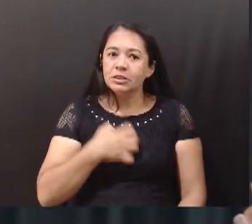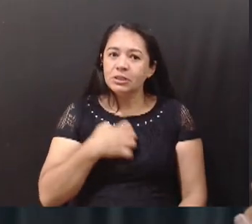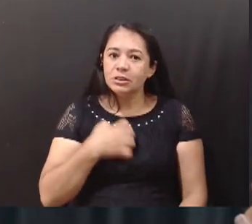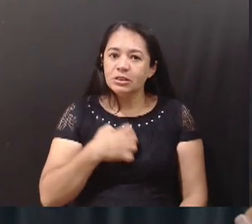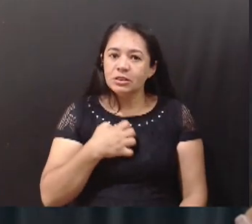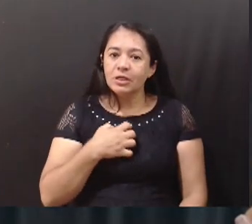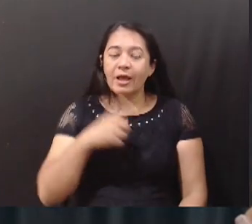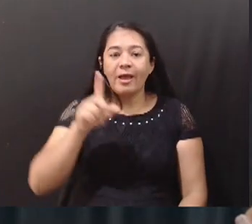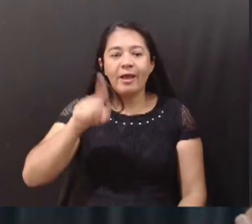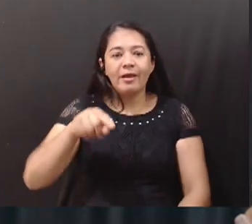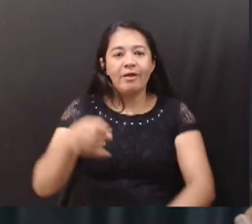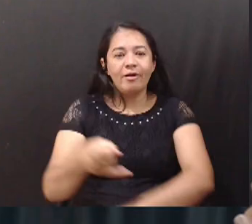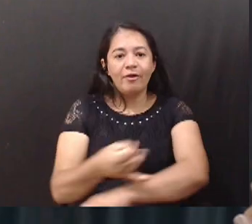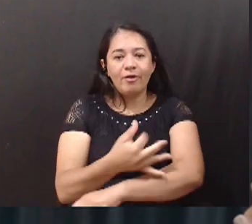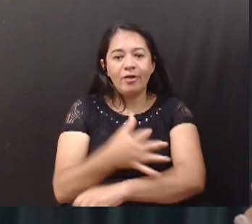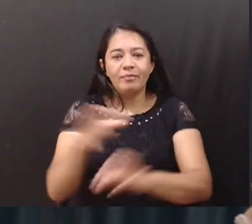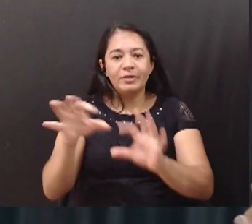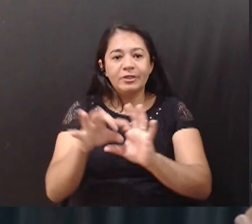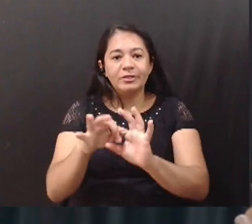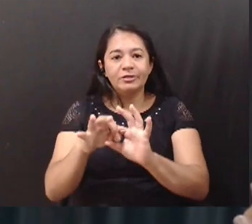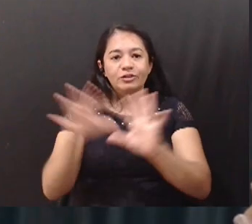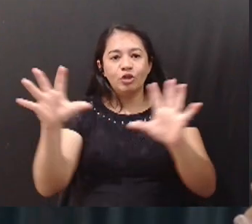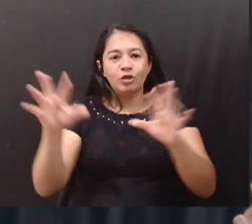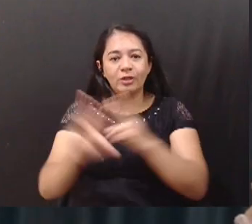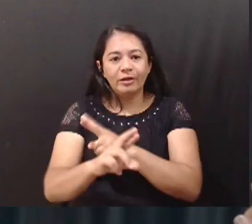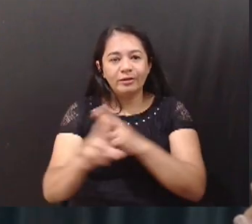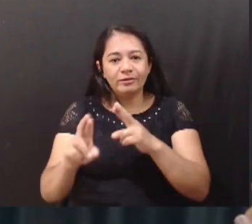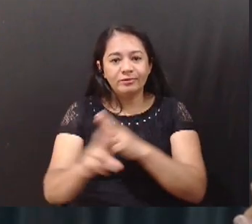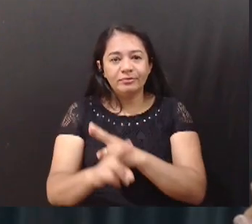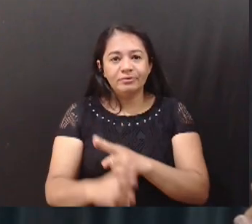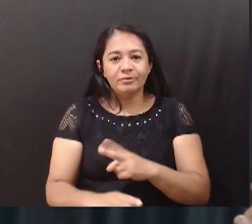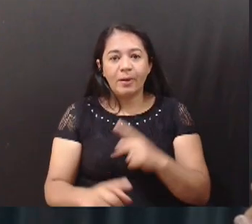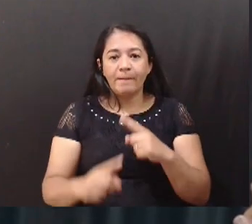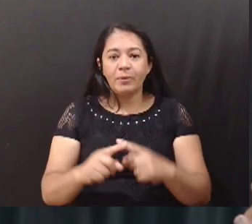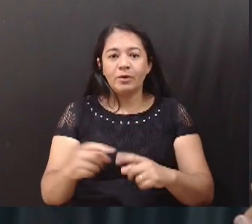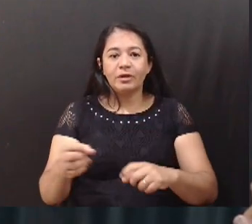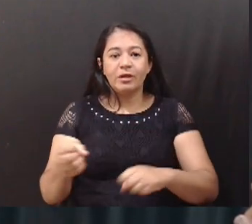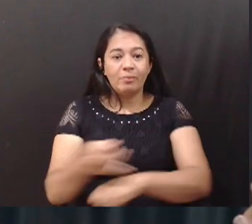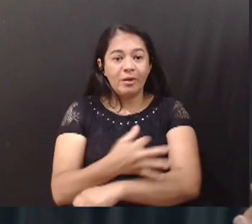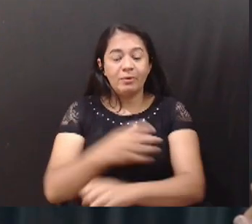que desconecta relações. Sim. Porque ela é uma emoção de segurança.